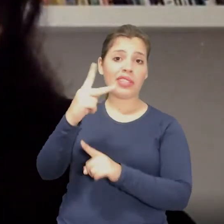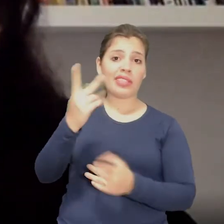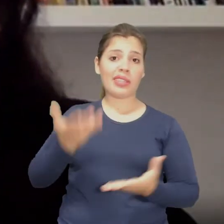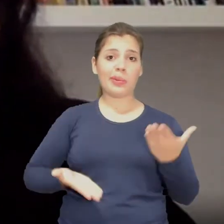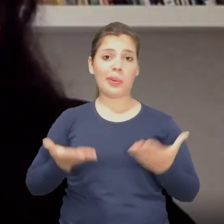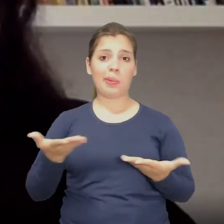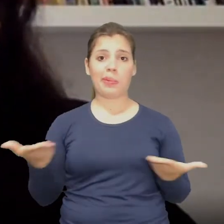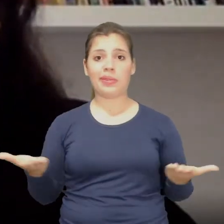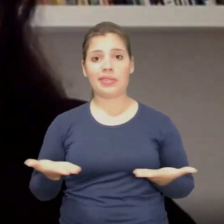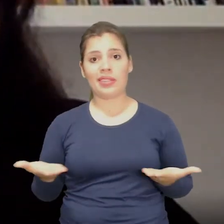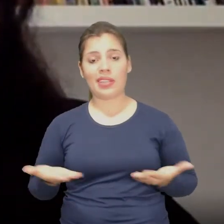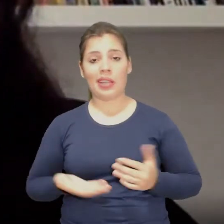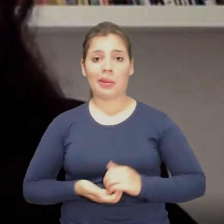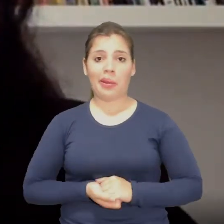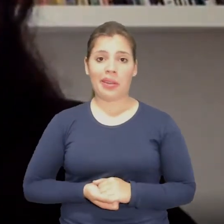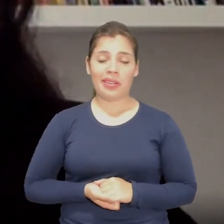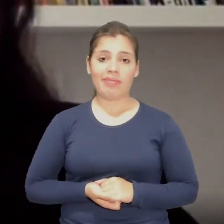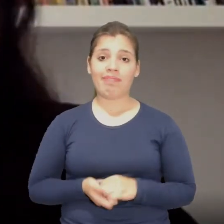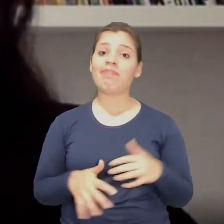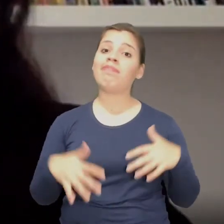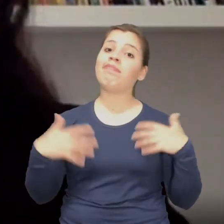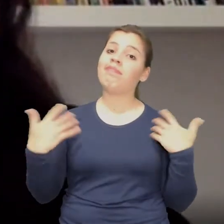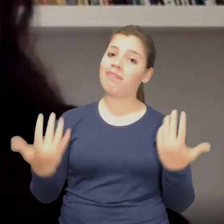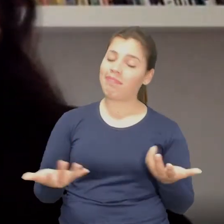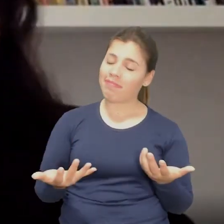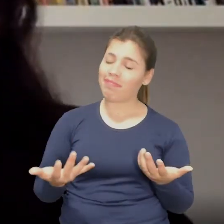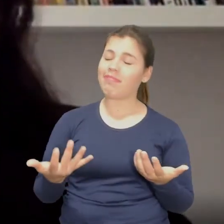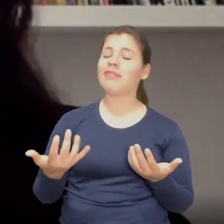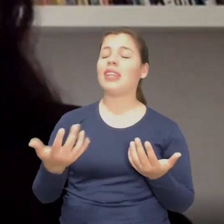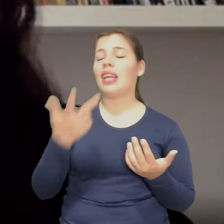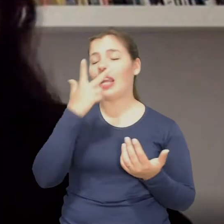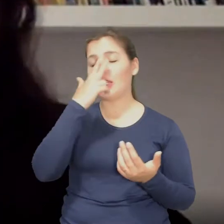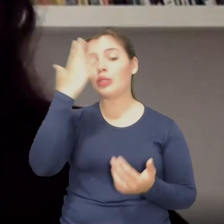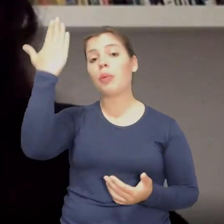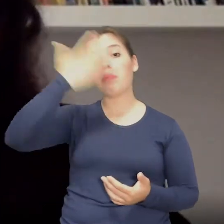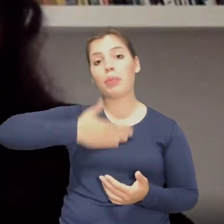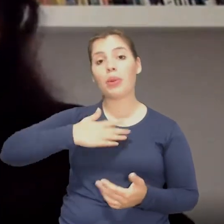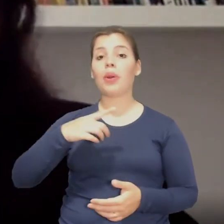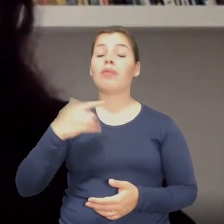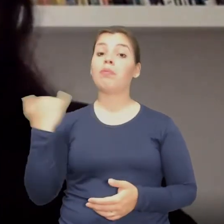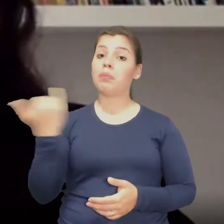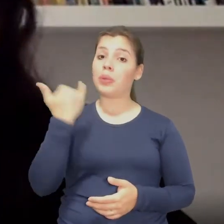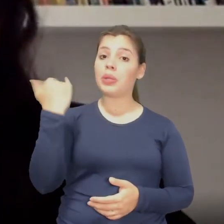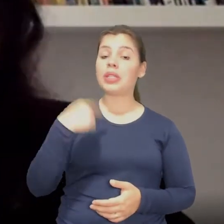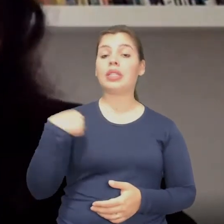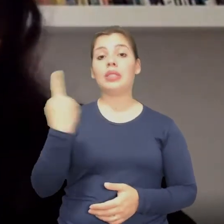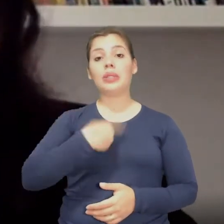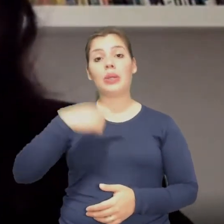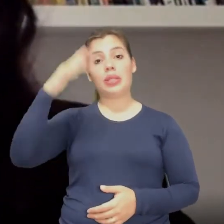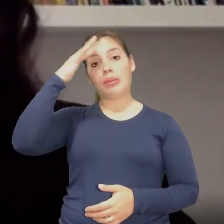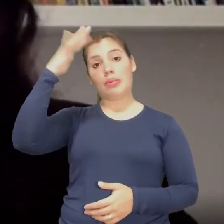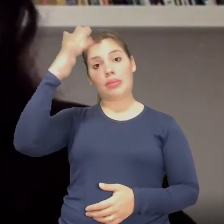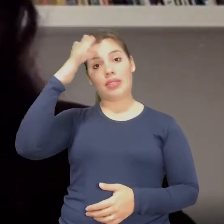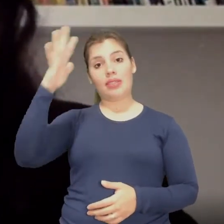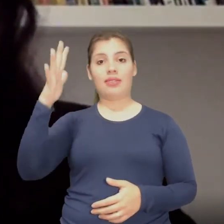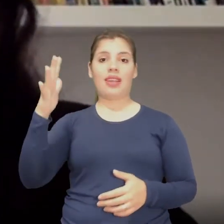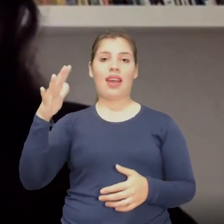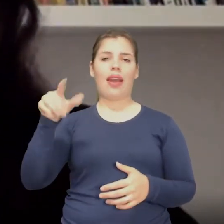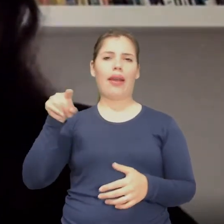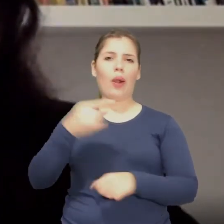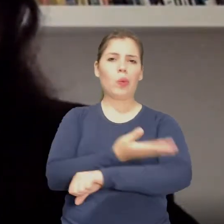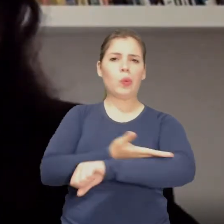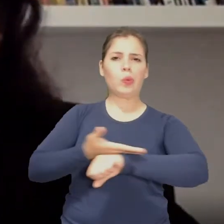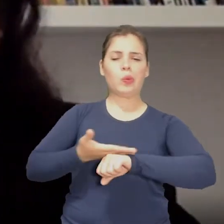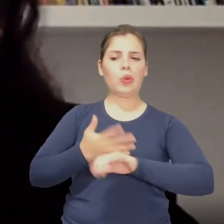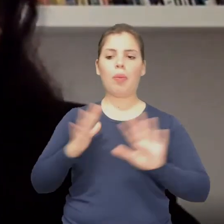Então, eu acho que isso tudo mostra o quanto é importante a gente repensar essa cultura da